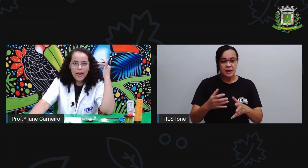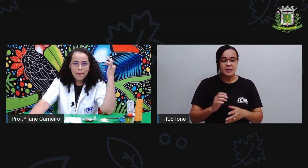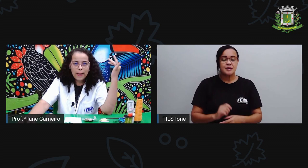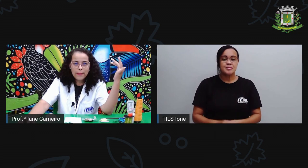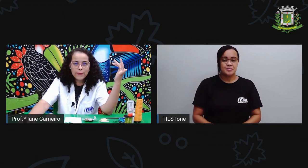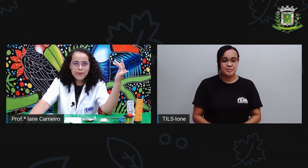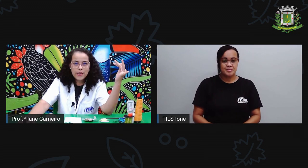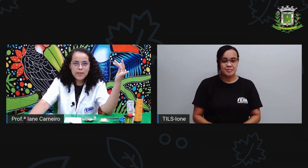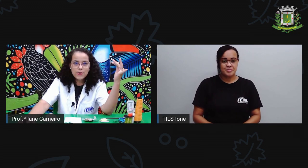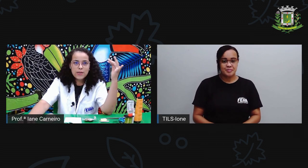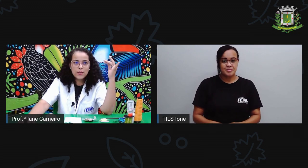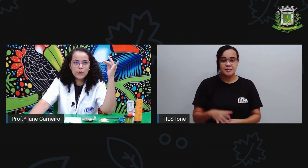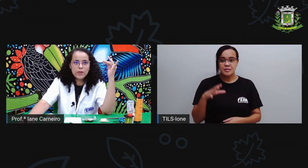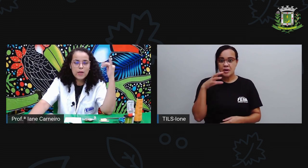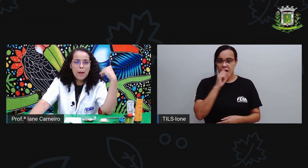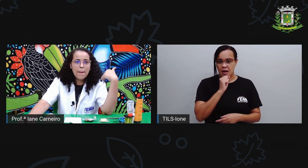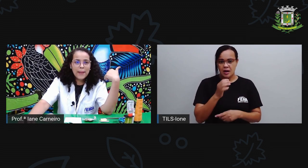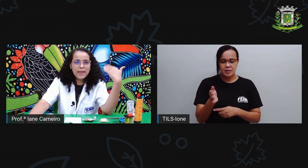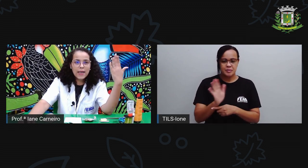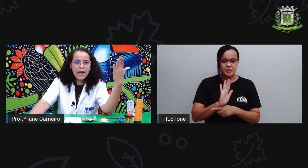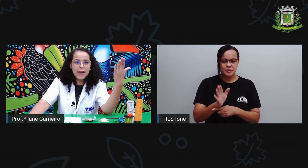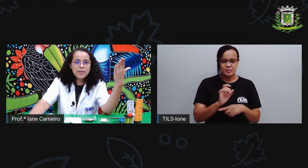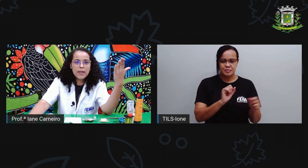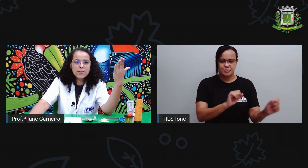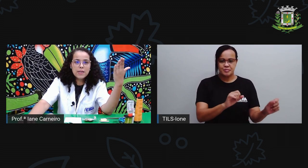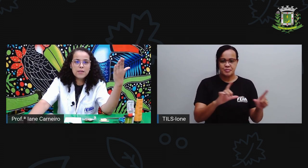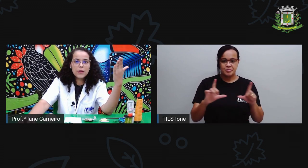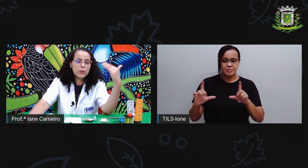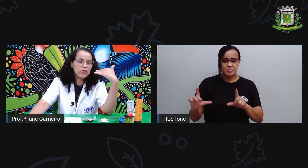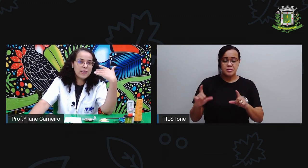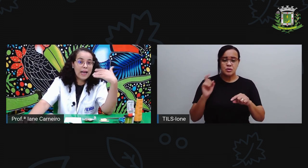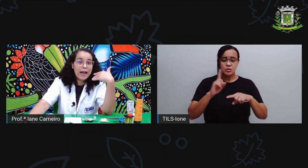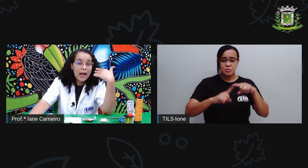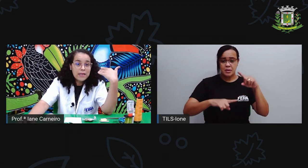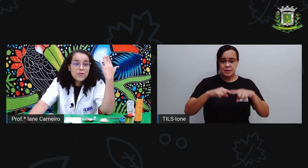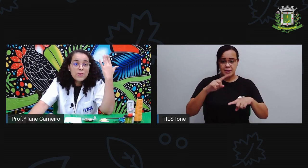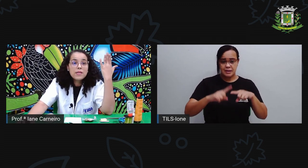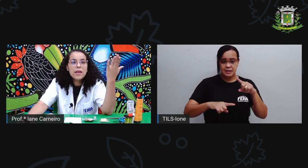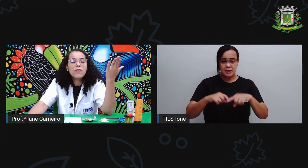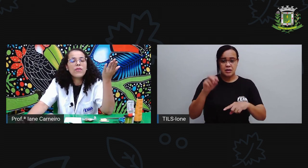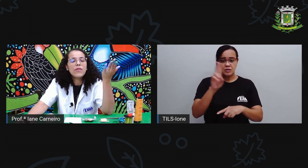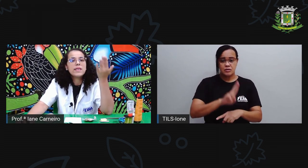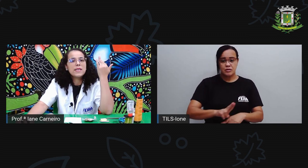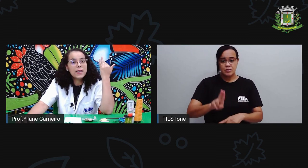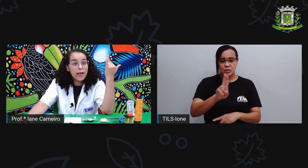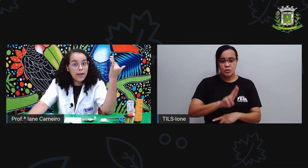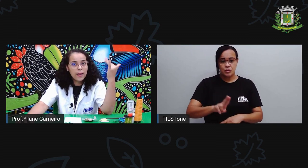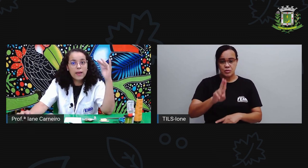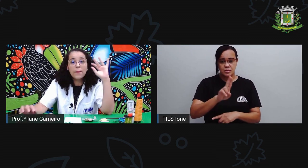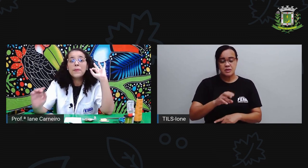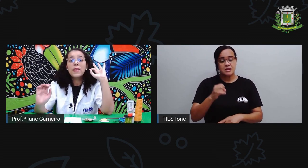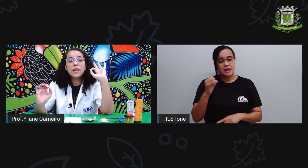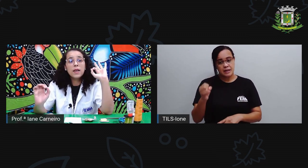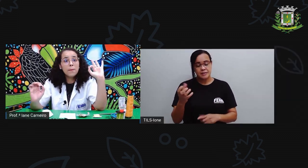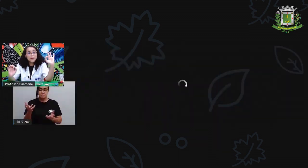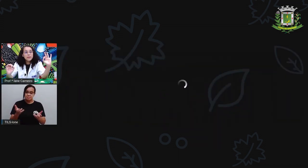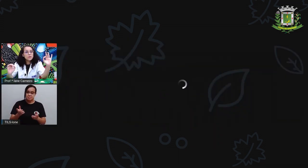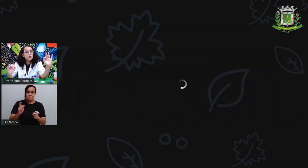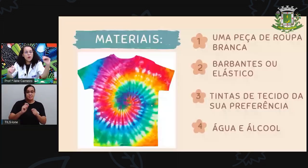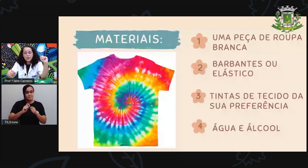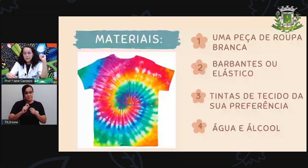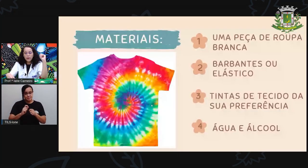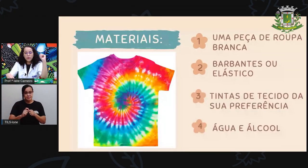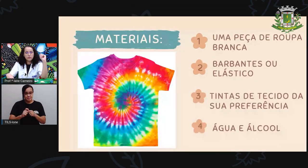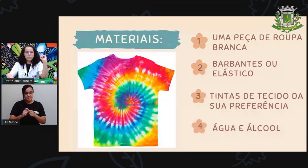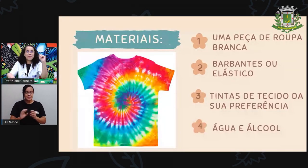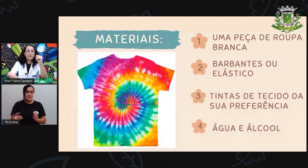para relembrar para vocês os materiais, né, que vocês vão utilizar caso vocês queiram fazer essa técnica. E lembrando,